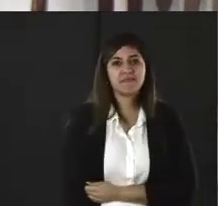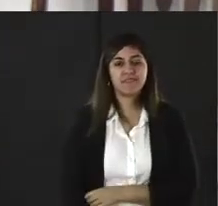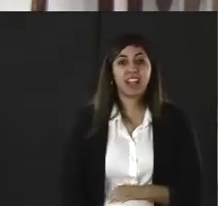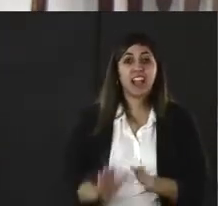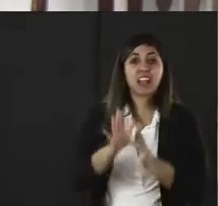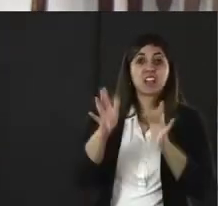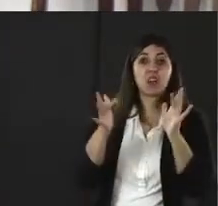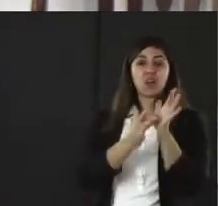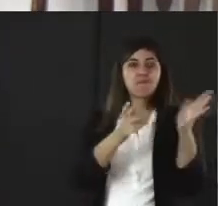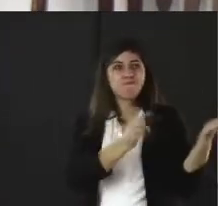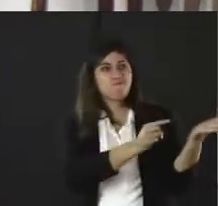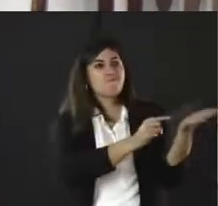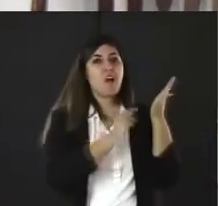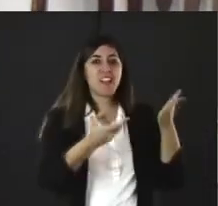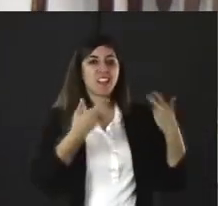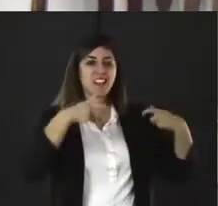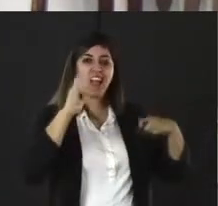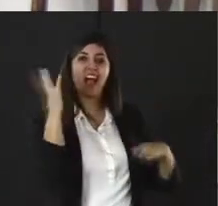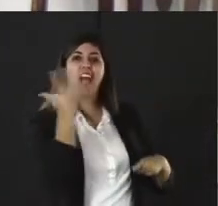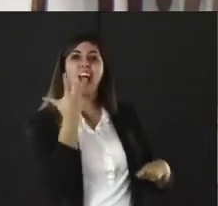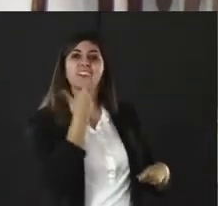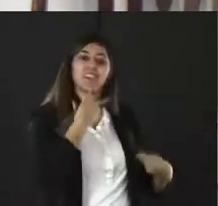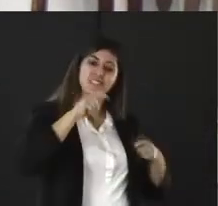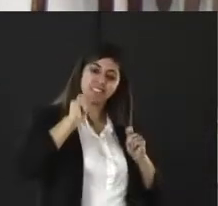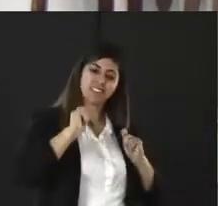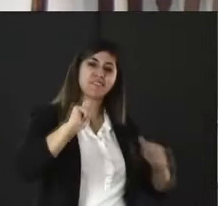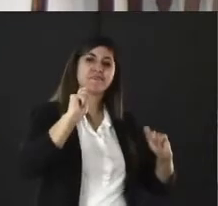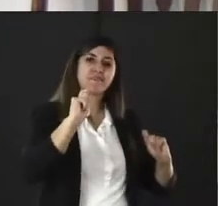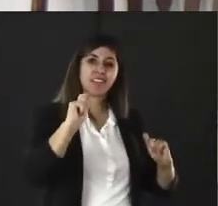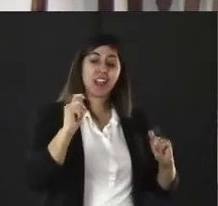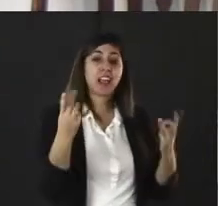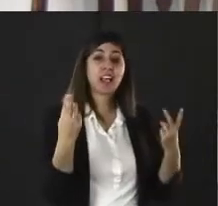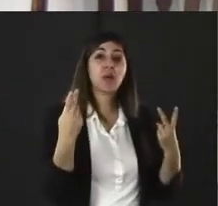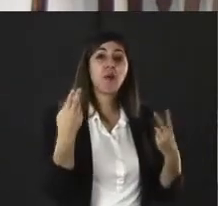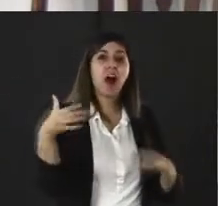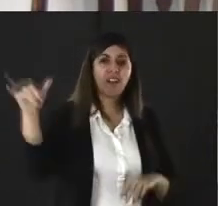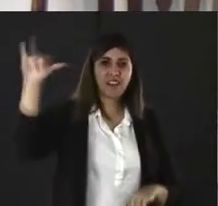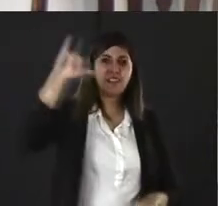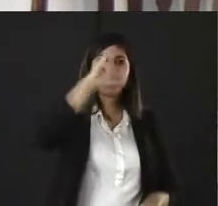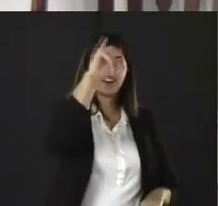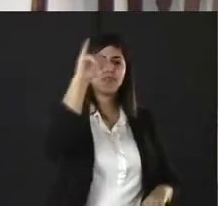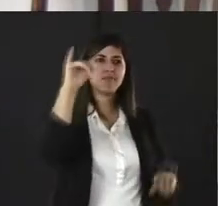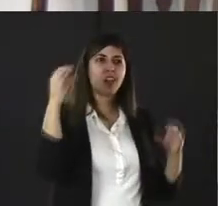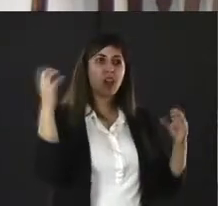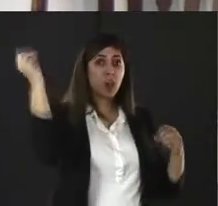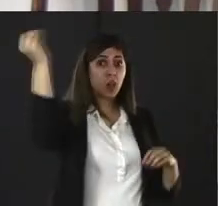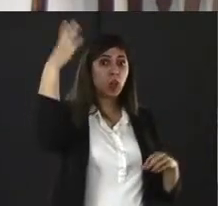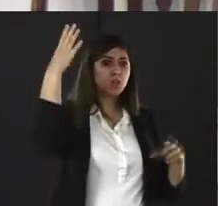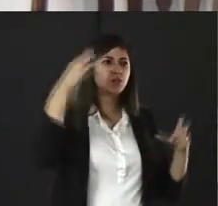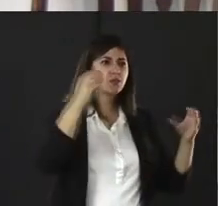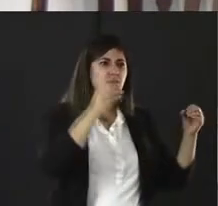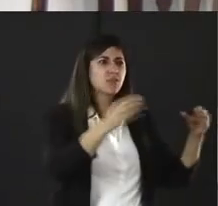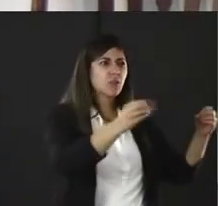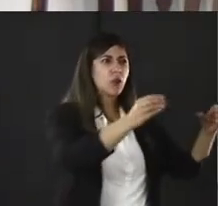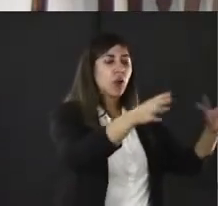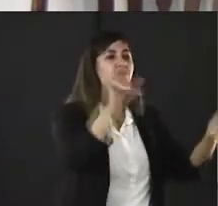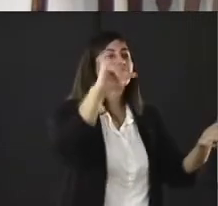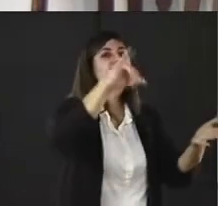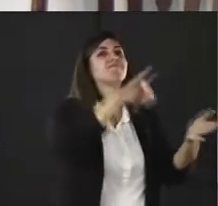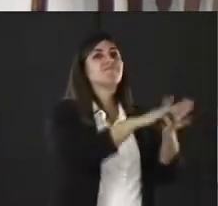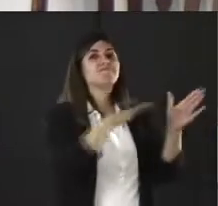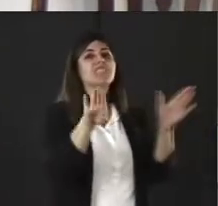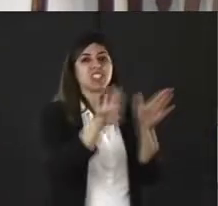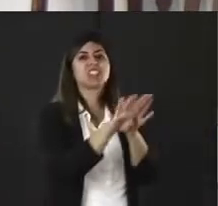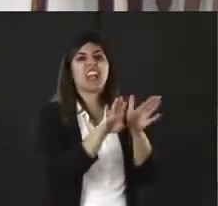da salvação como o sinal na pista do avião e se não tiver o vetor não se sabe como pousar